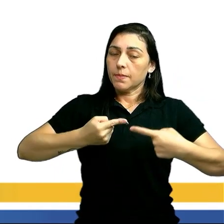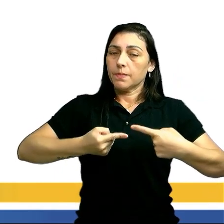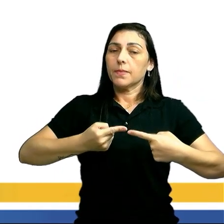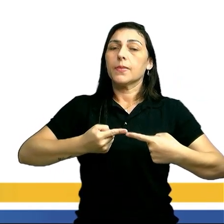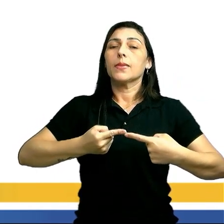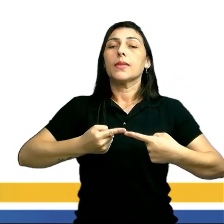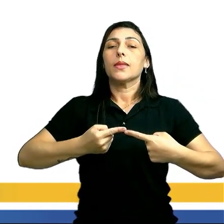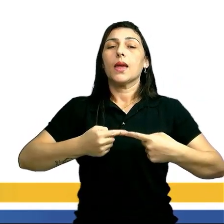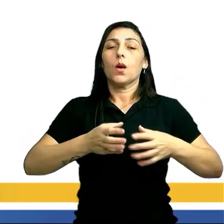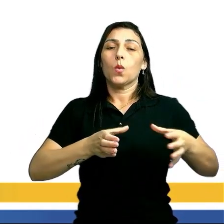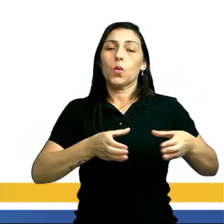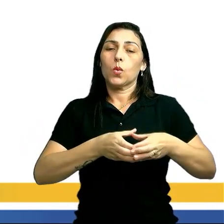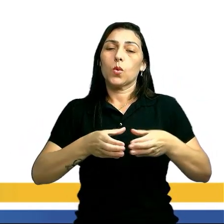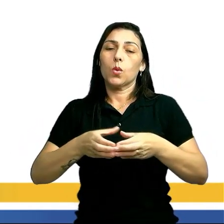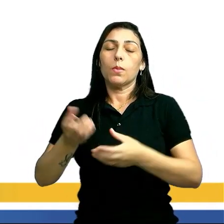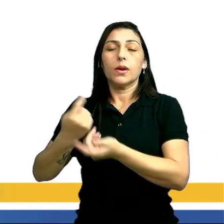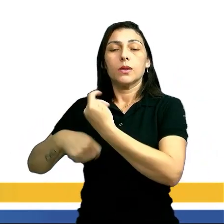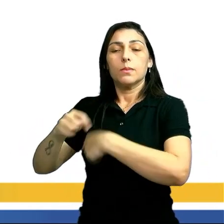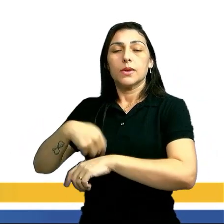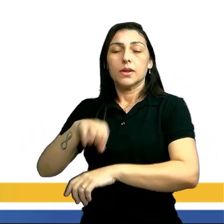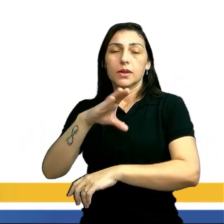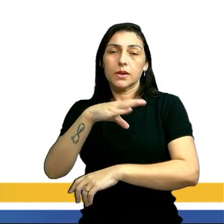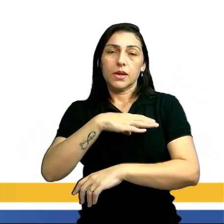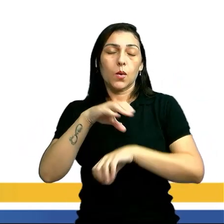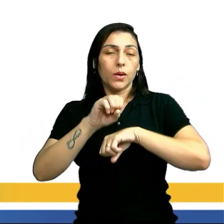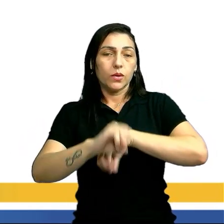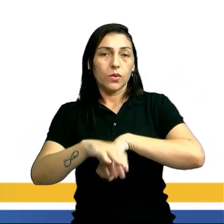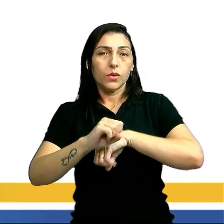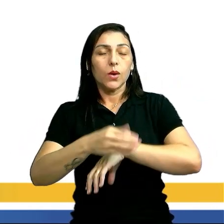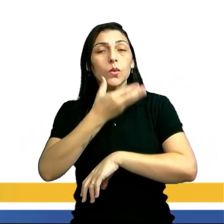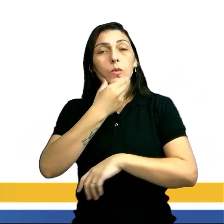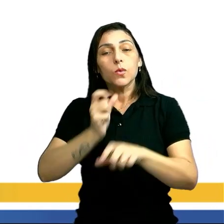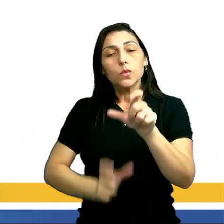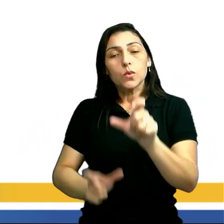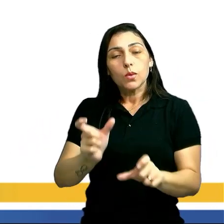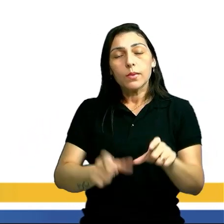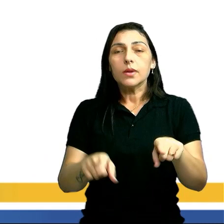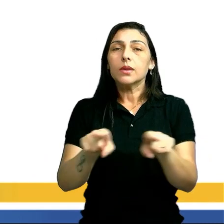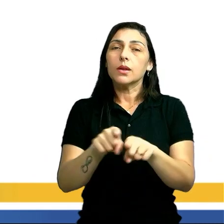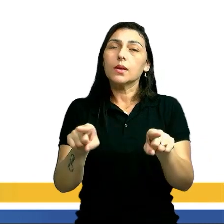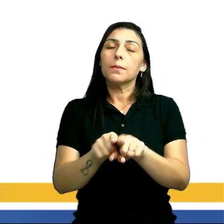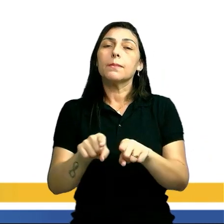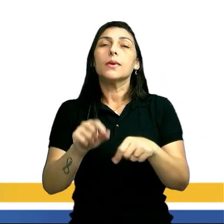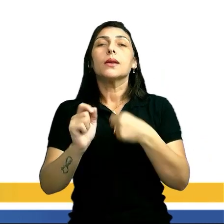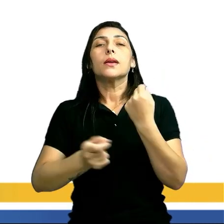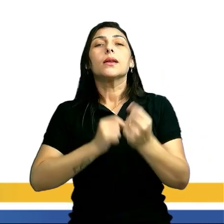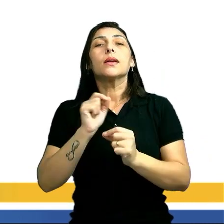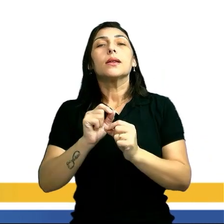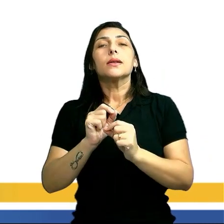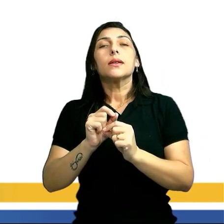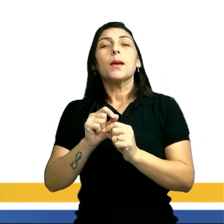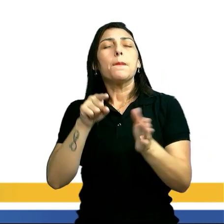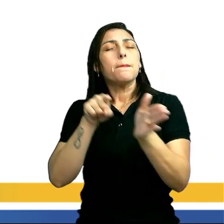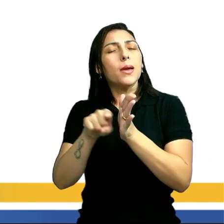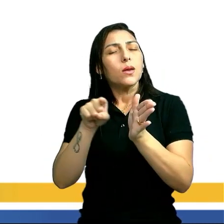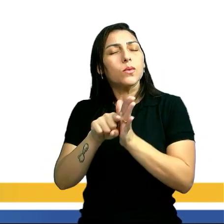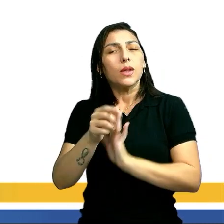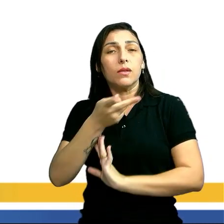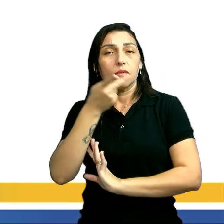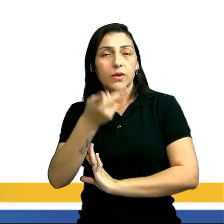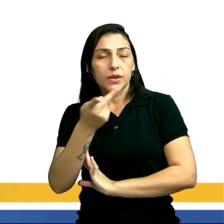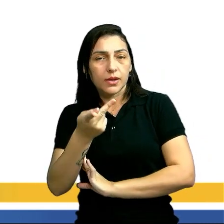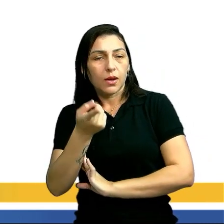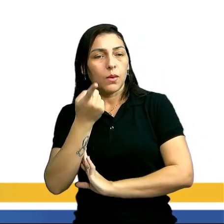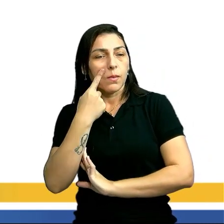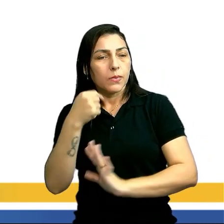dos exércitos, a administração da cidade, a educação dos homens, é talvez justo interrogá-lo e dizer.